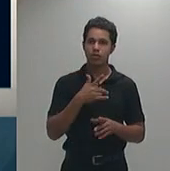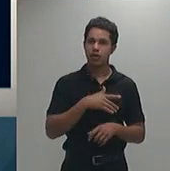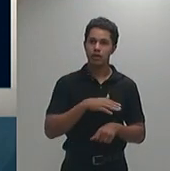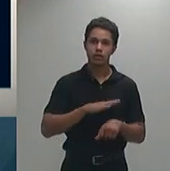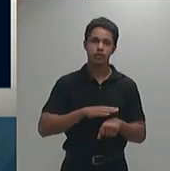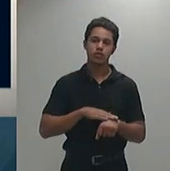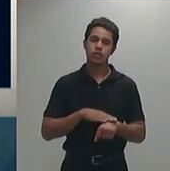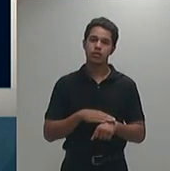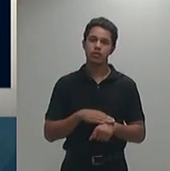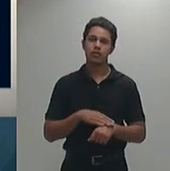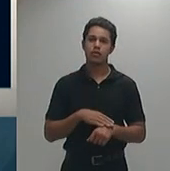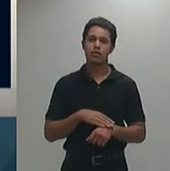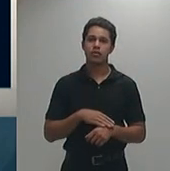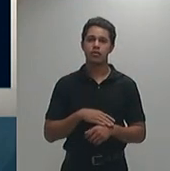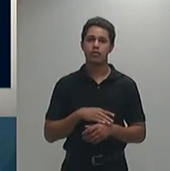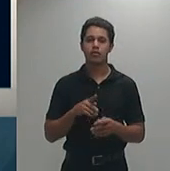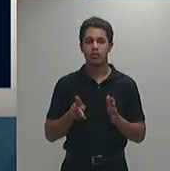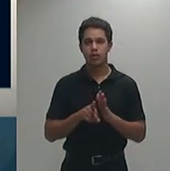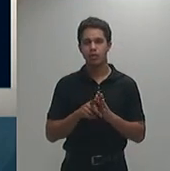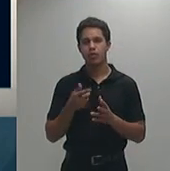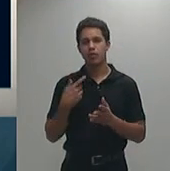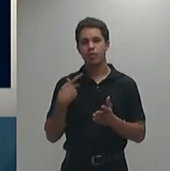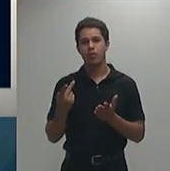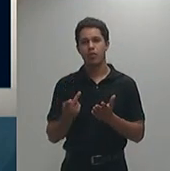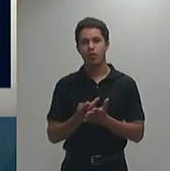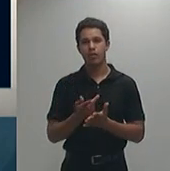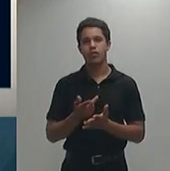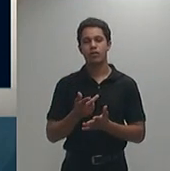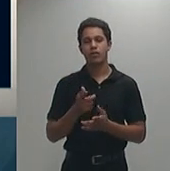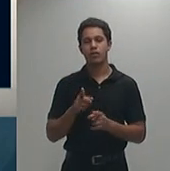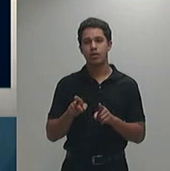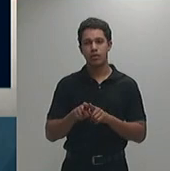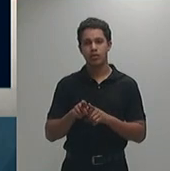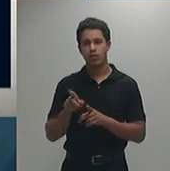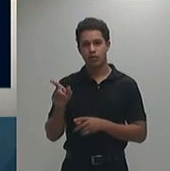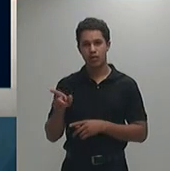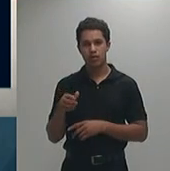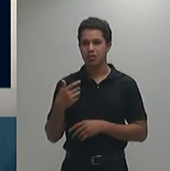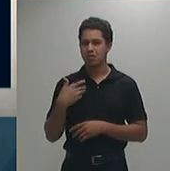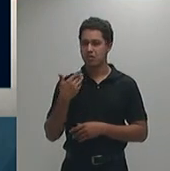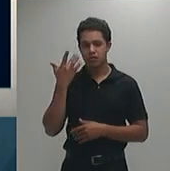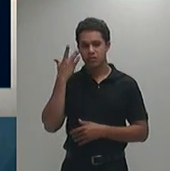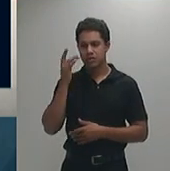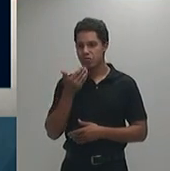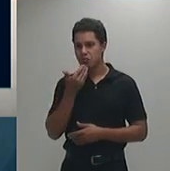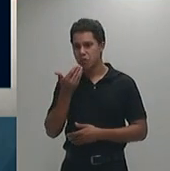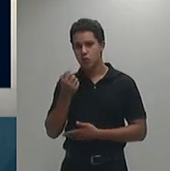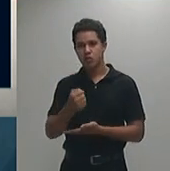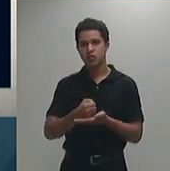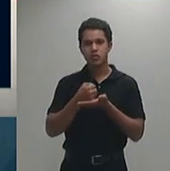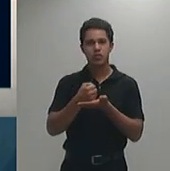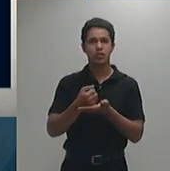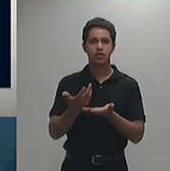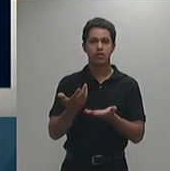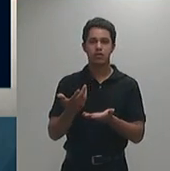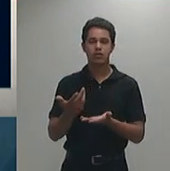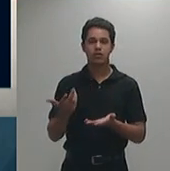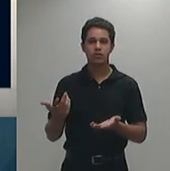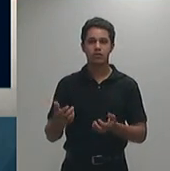tempo né pelo pelo recorrente e cinco pelo recorrido eu não sei se a pedido de sustentação ao presidente